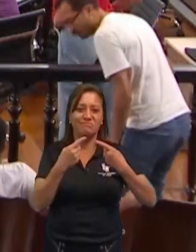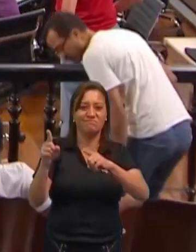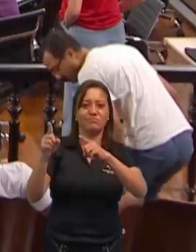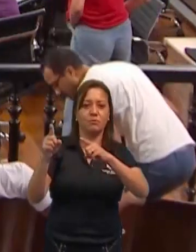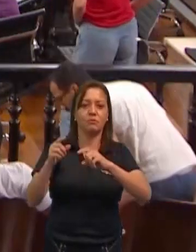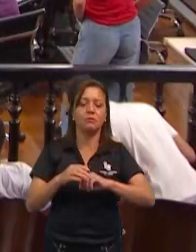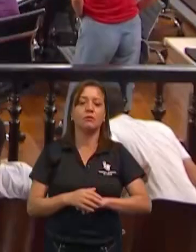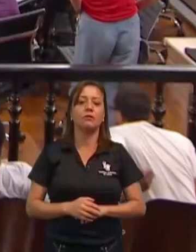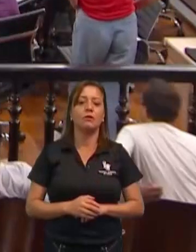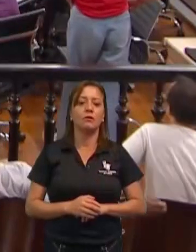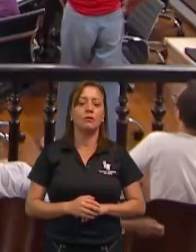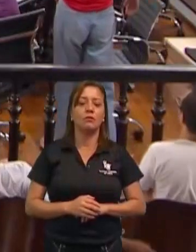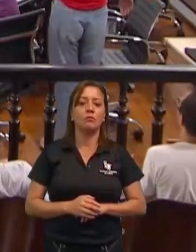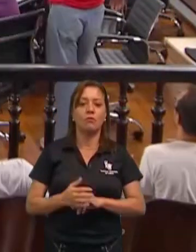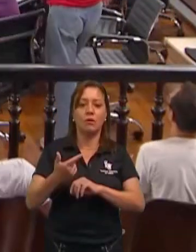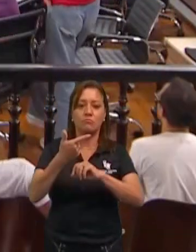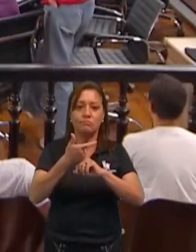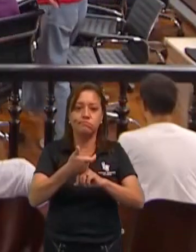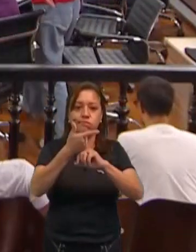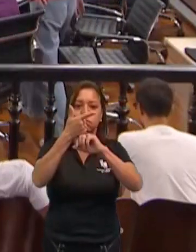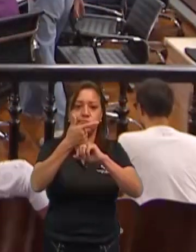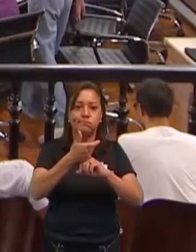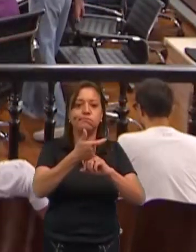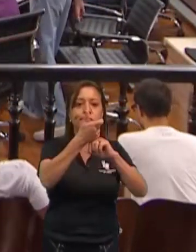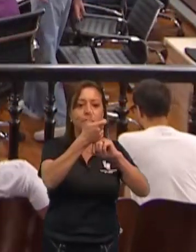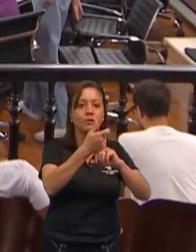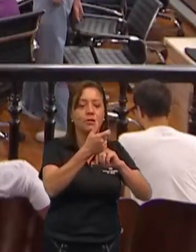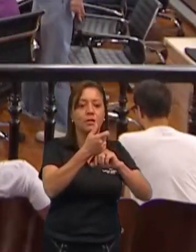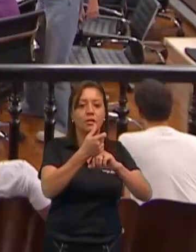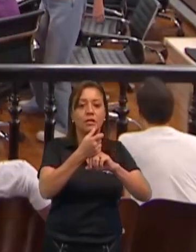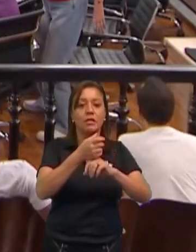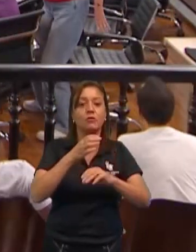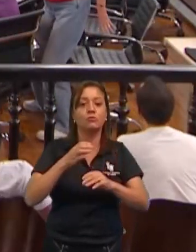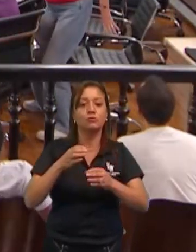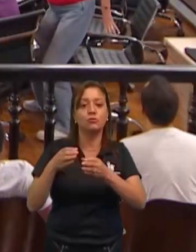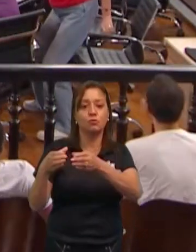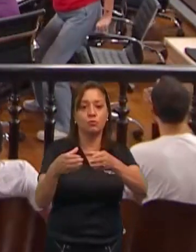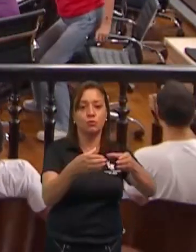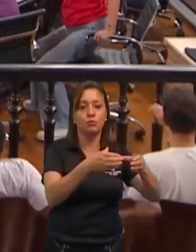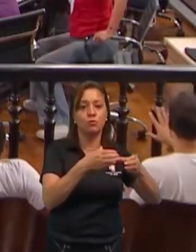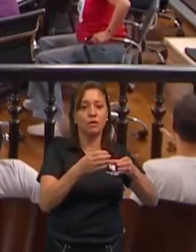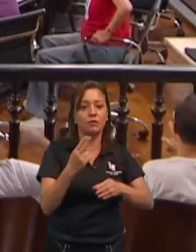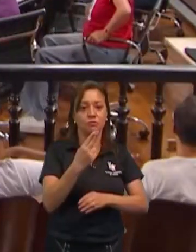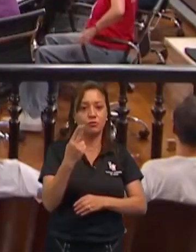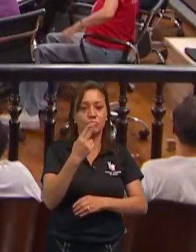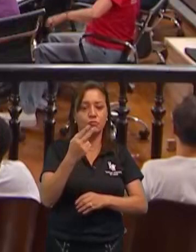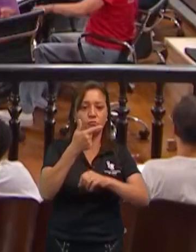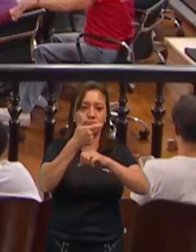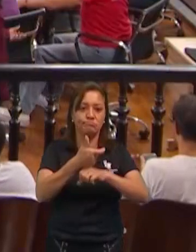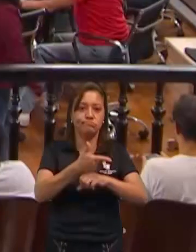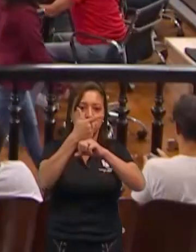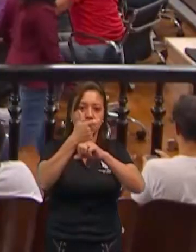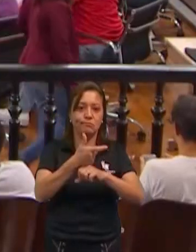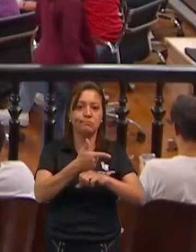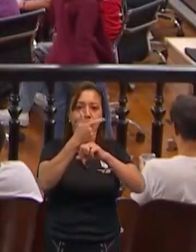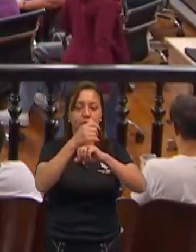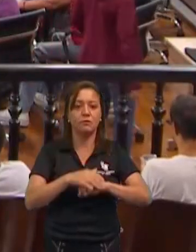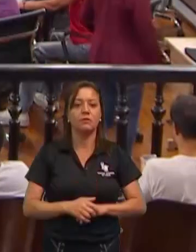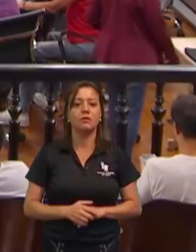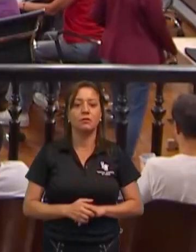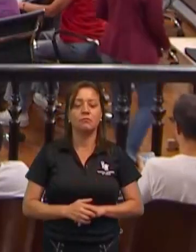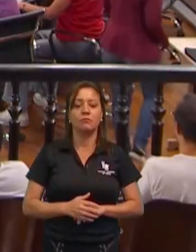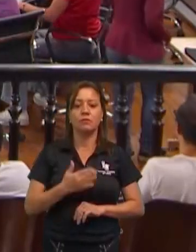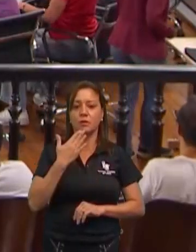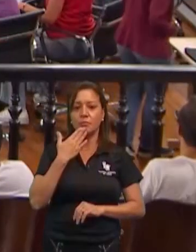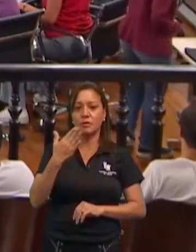relação a armamentos, a parte de CACs, apresentada pelo vereador Sargento Bela. Só por isso, vereador, você tinha pedido mais um pela ordem,